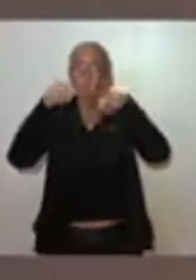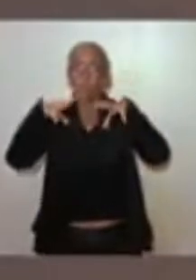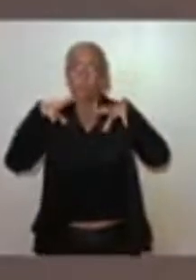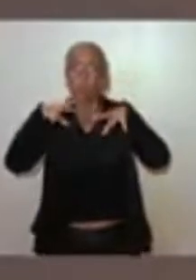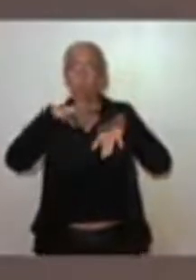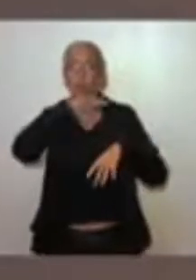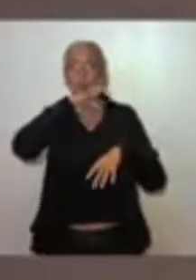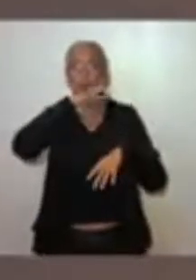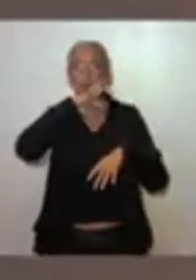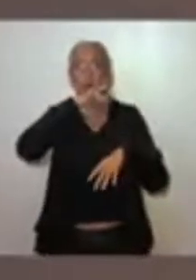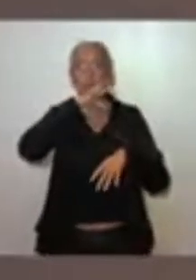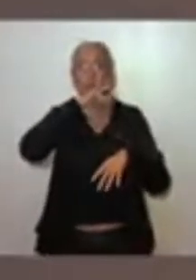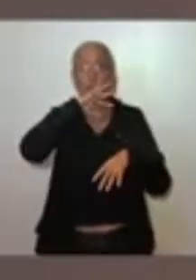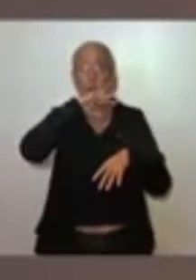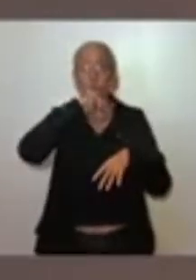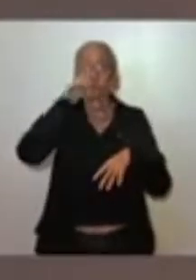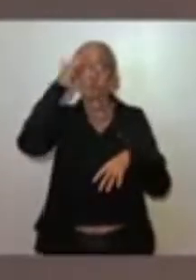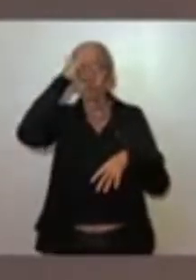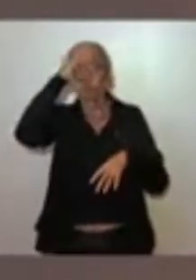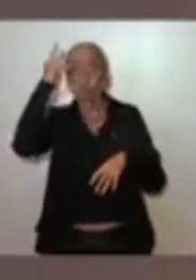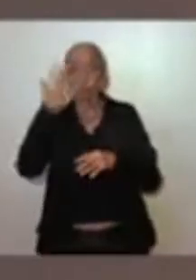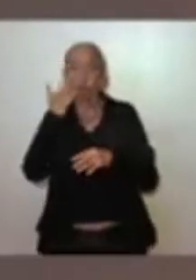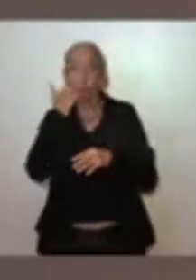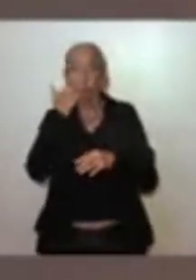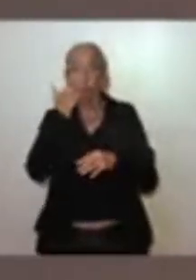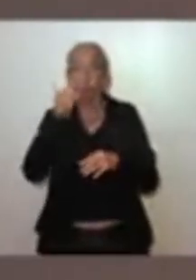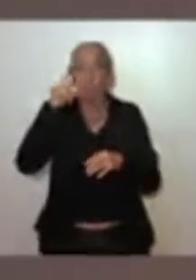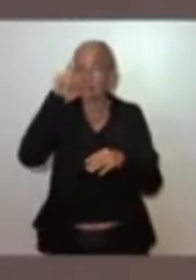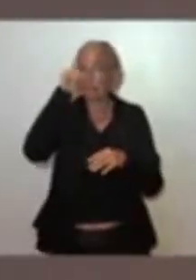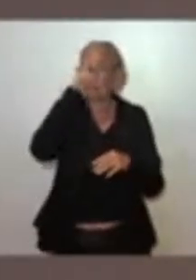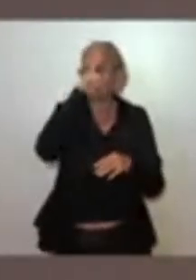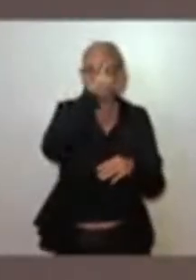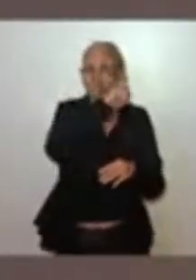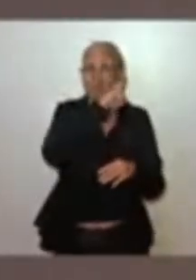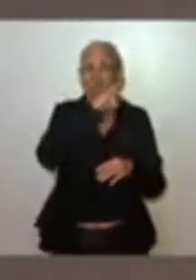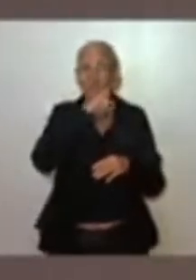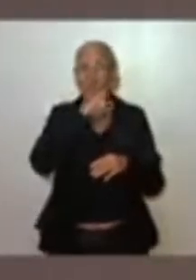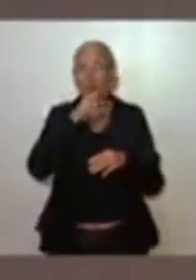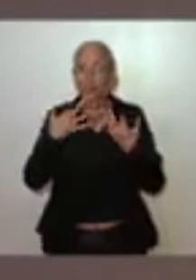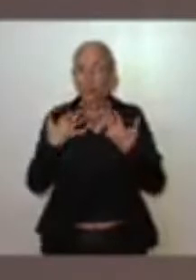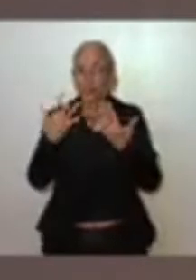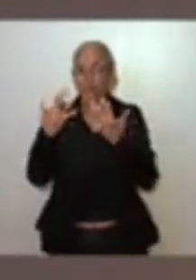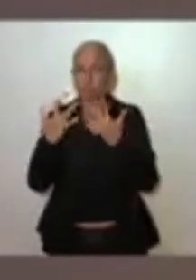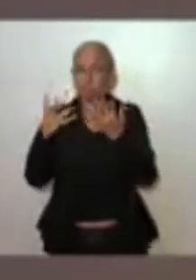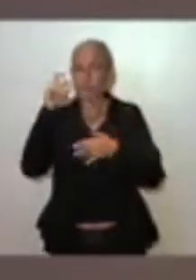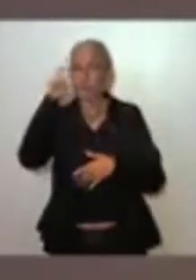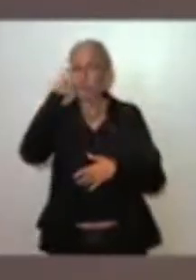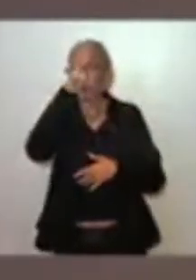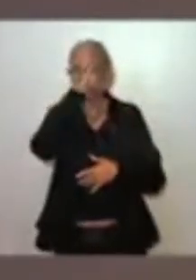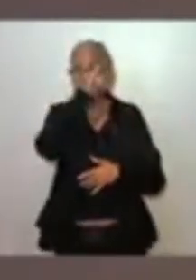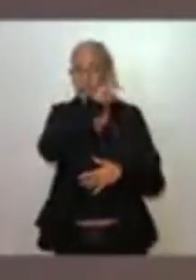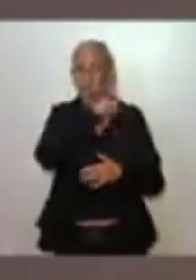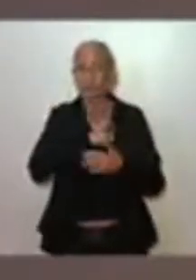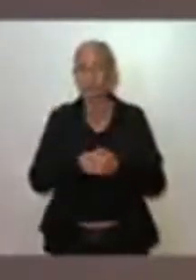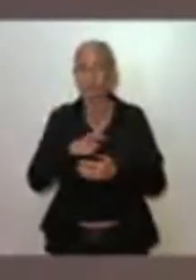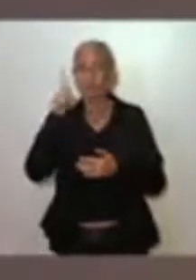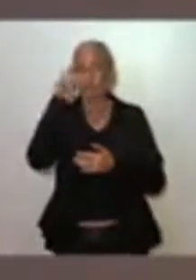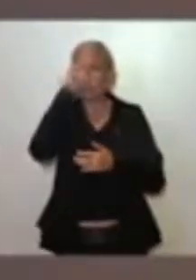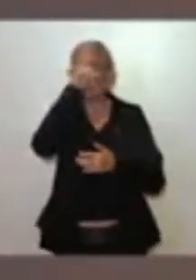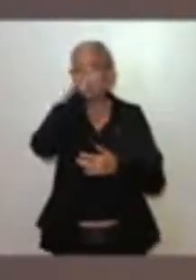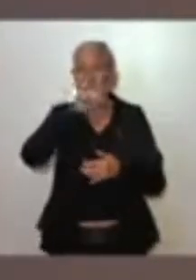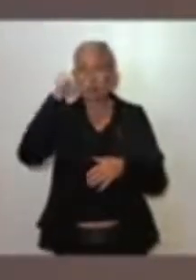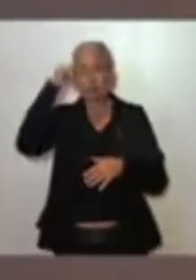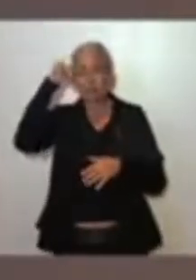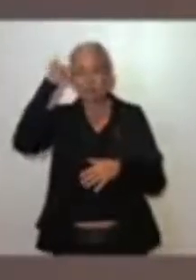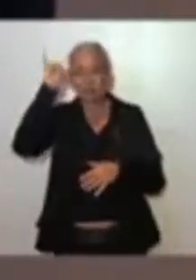a capacidade das pessoas se alimentarem vai comprometer a agricultura vai comprometer a pecuária